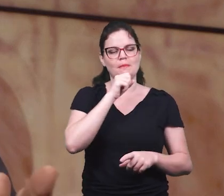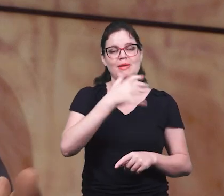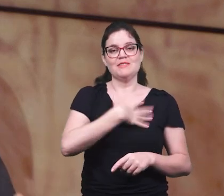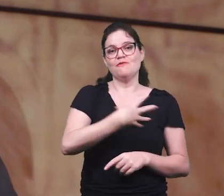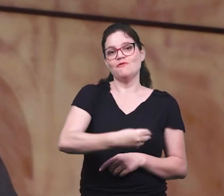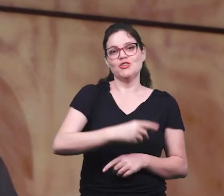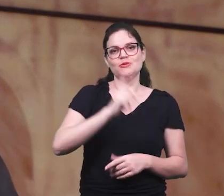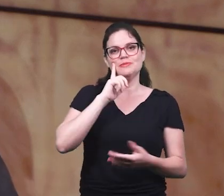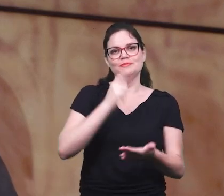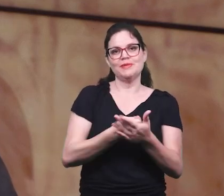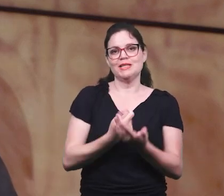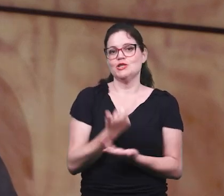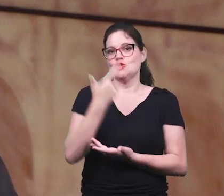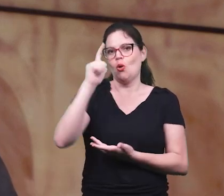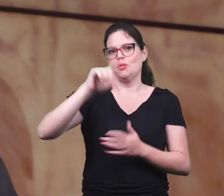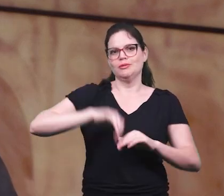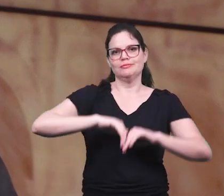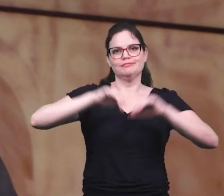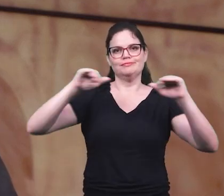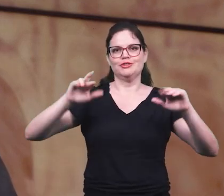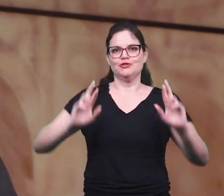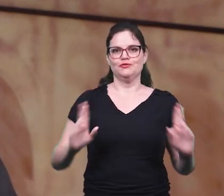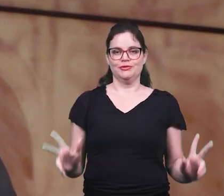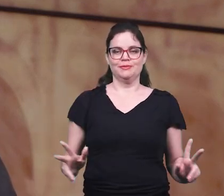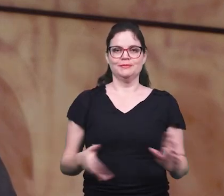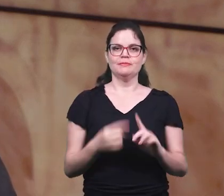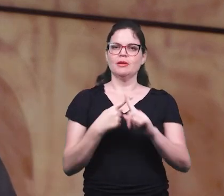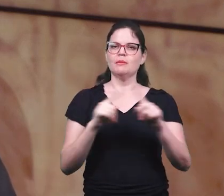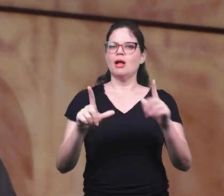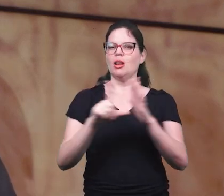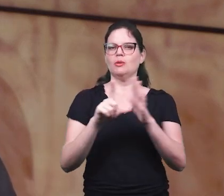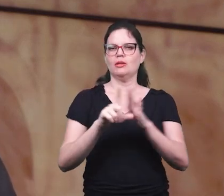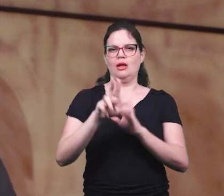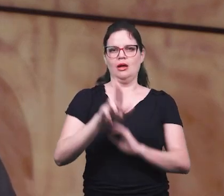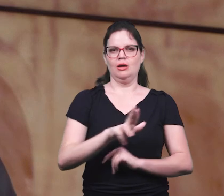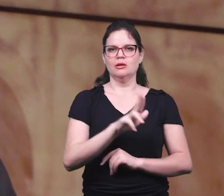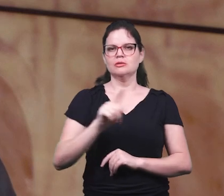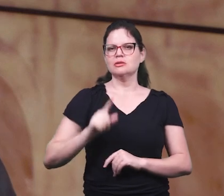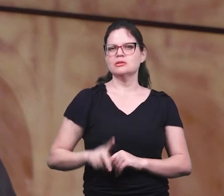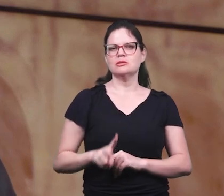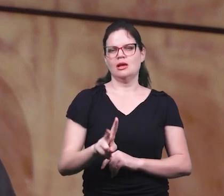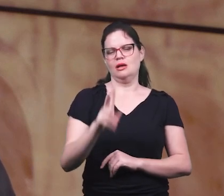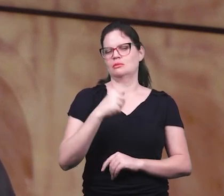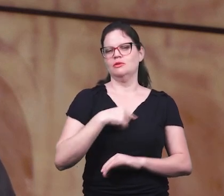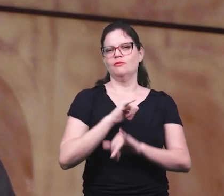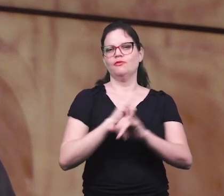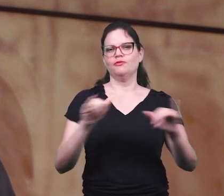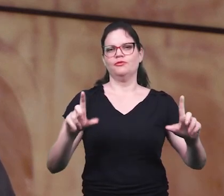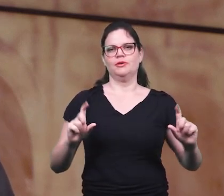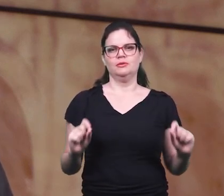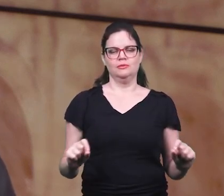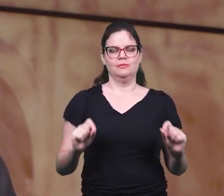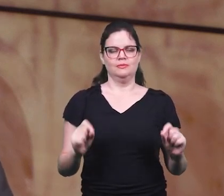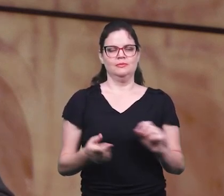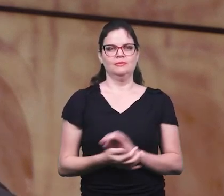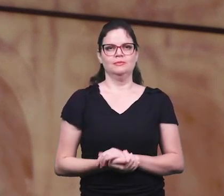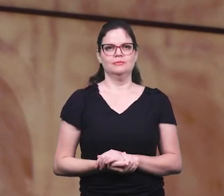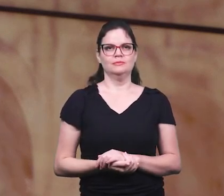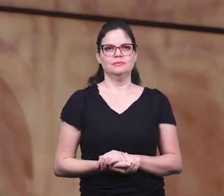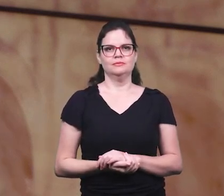interessante que Lutero, ele sempre falou o seguinte, ó, quando esse grande reformador, ele tinha uns princípios que